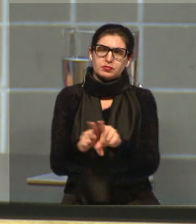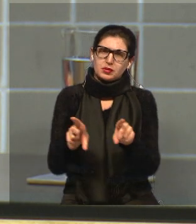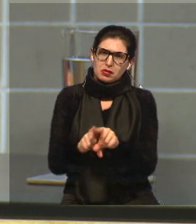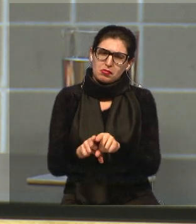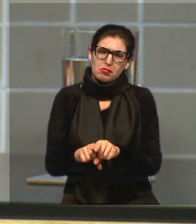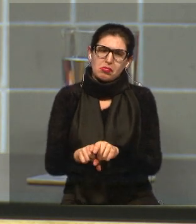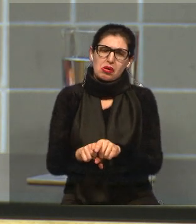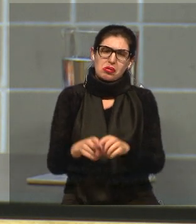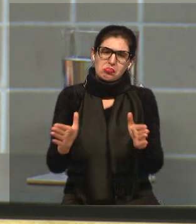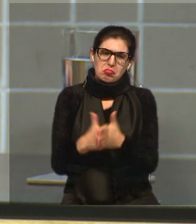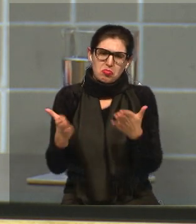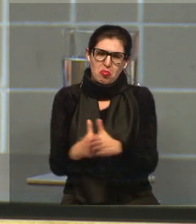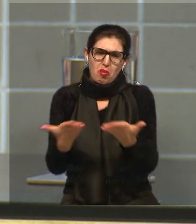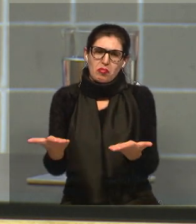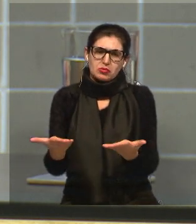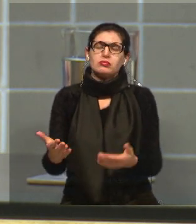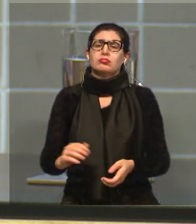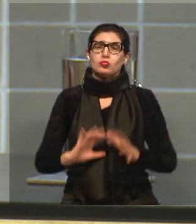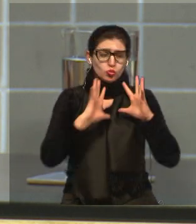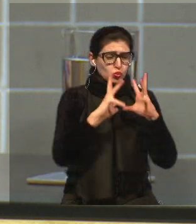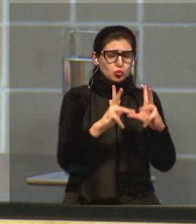econômica.